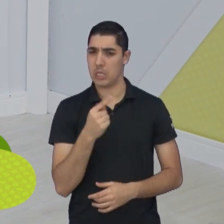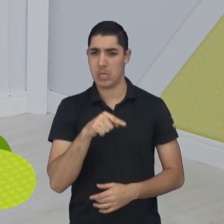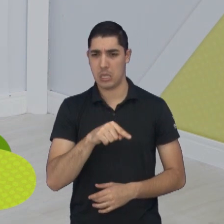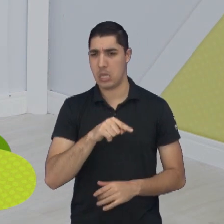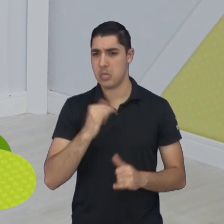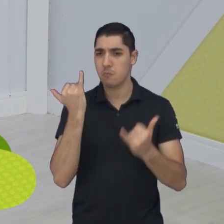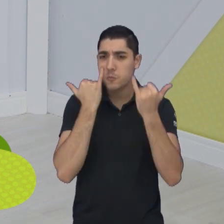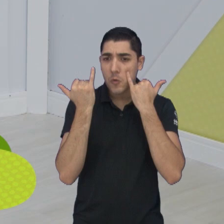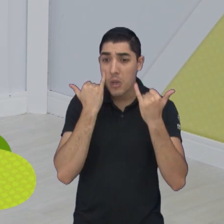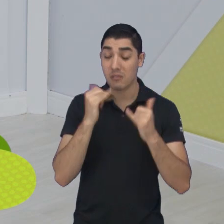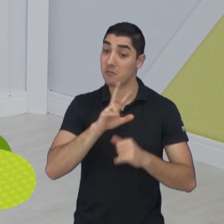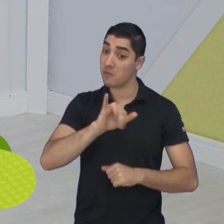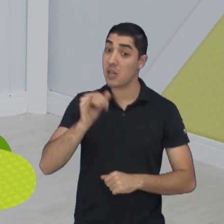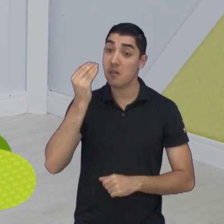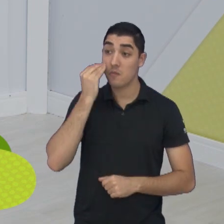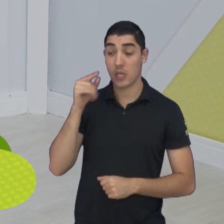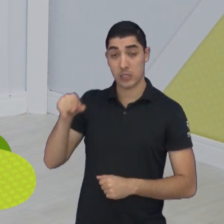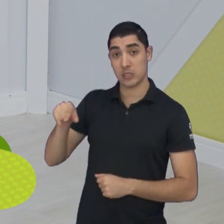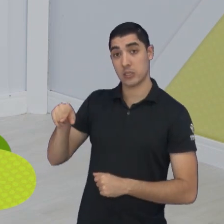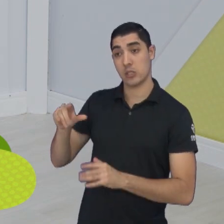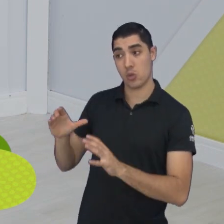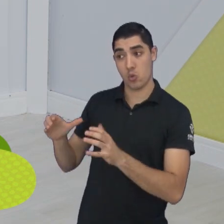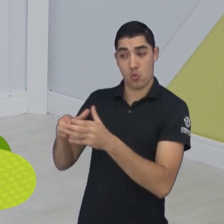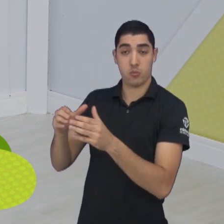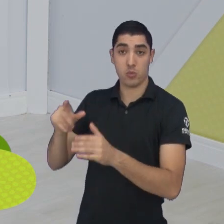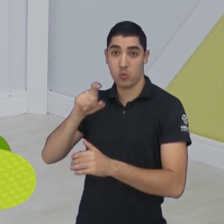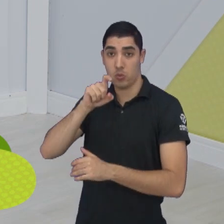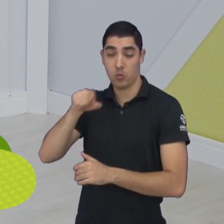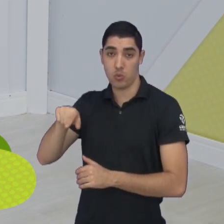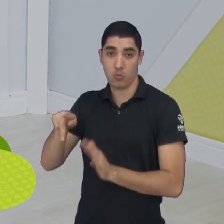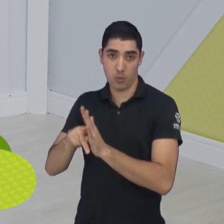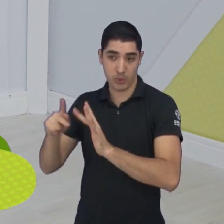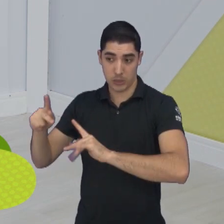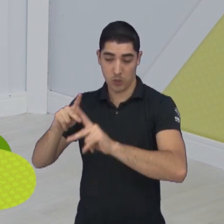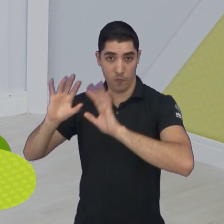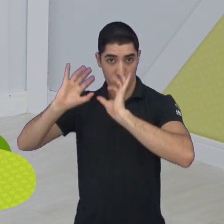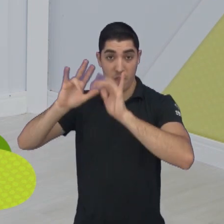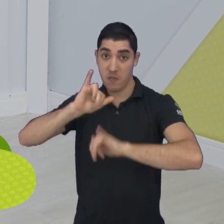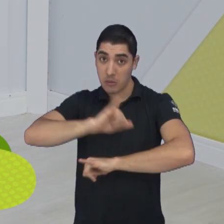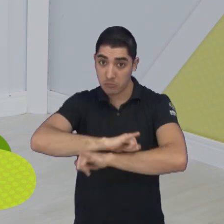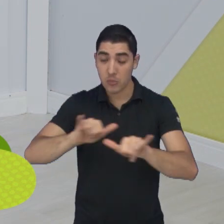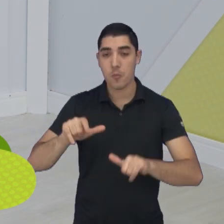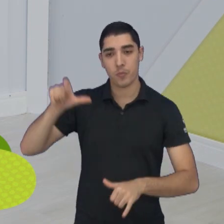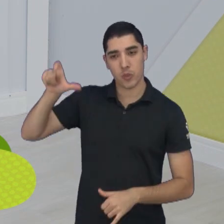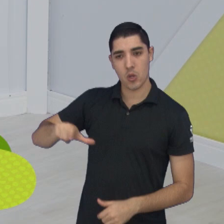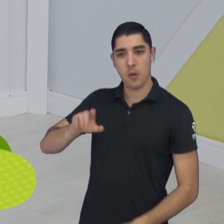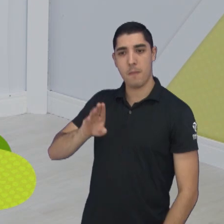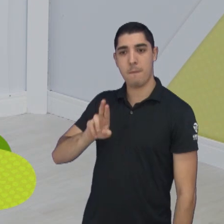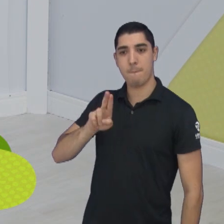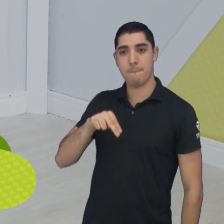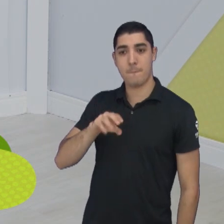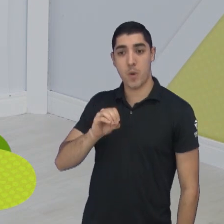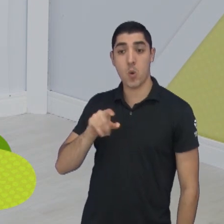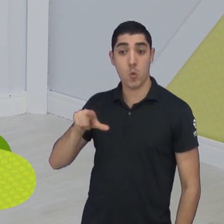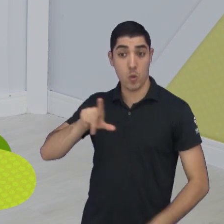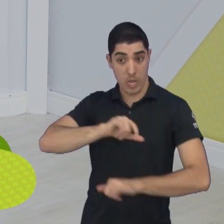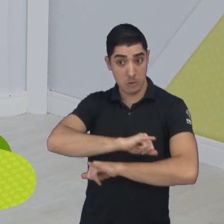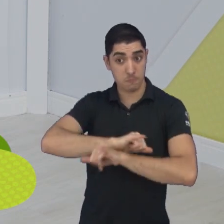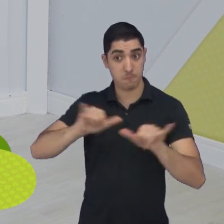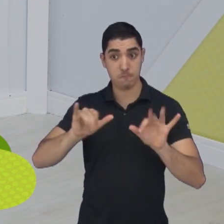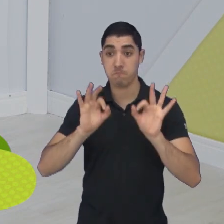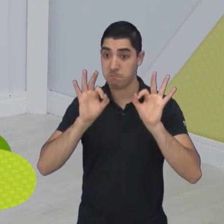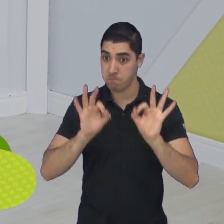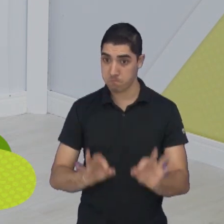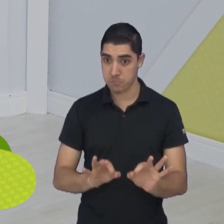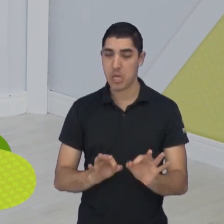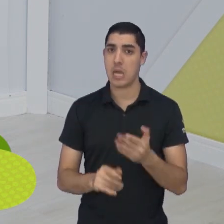vai se confirmar. E assim, a gente tem que dar os créditos a quem trouxe a informação primeiro. O Bruno Voloc, com o seu blog, informou isso e ele realmente